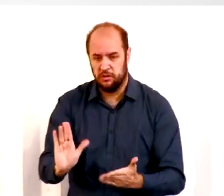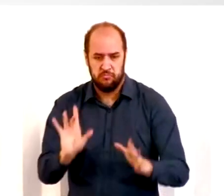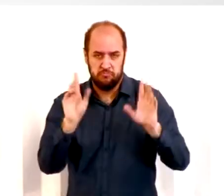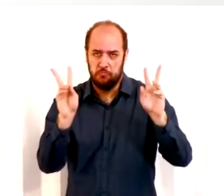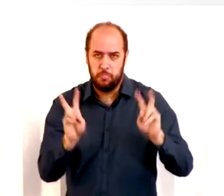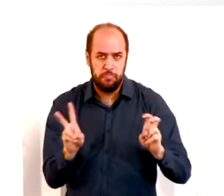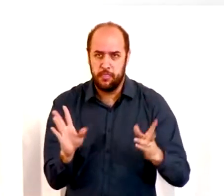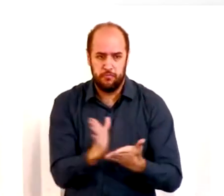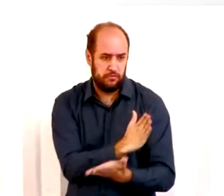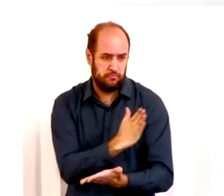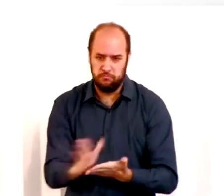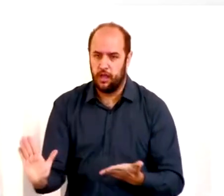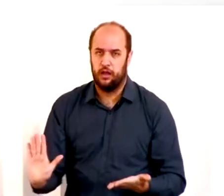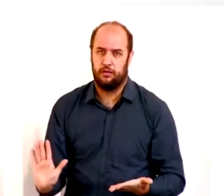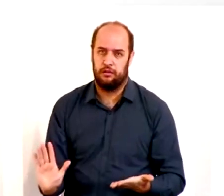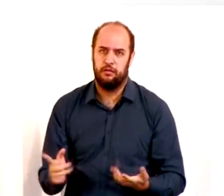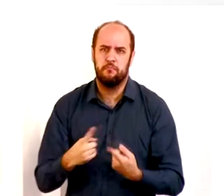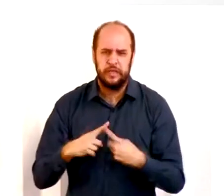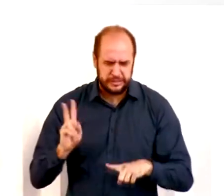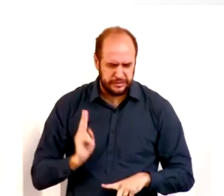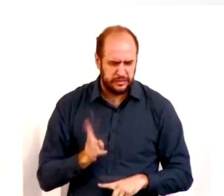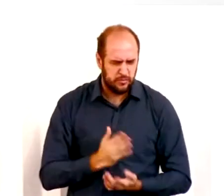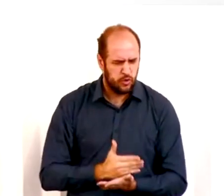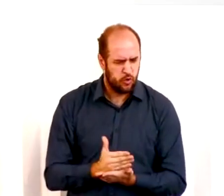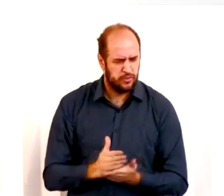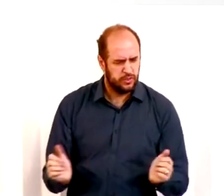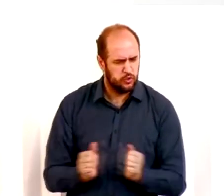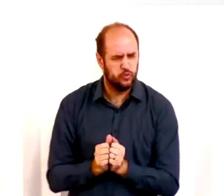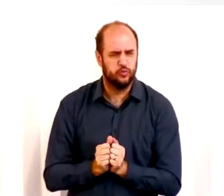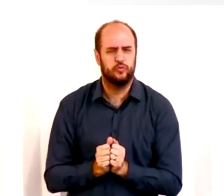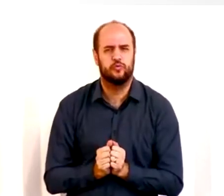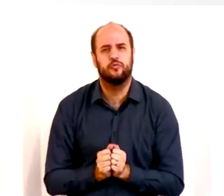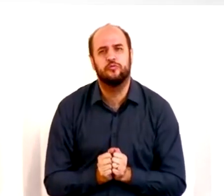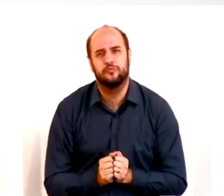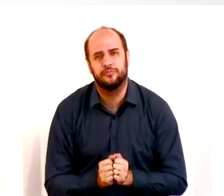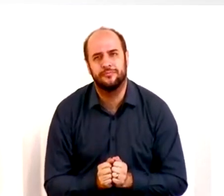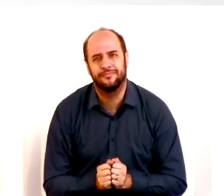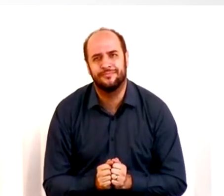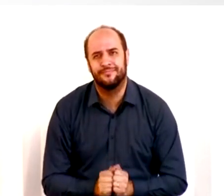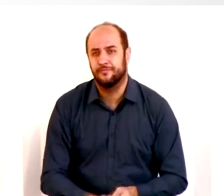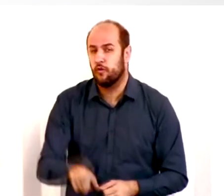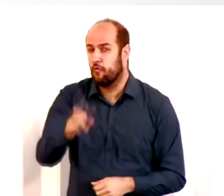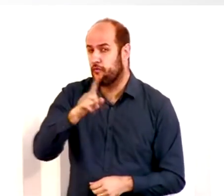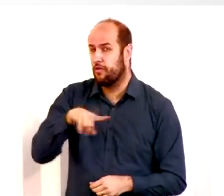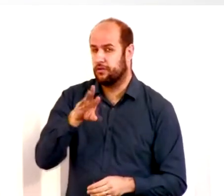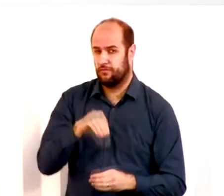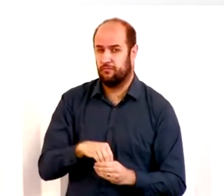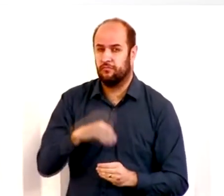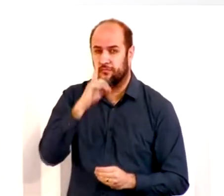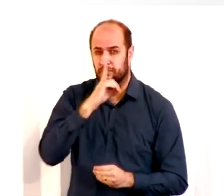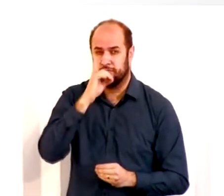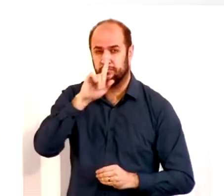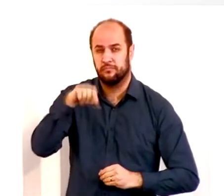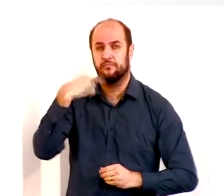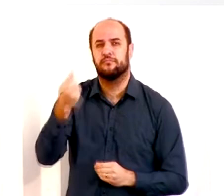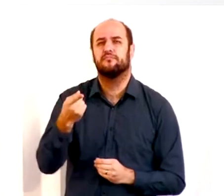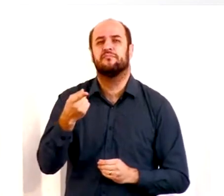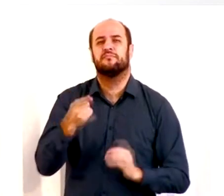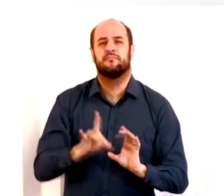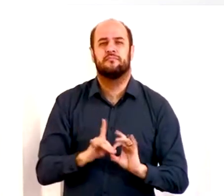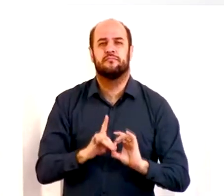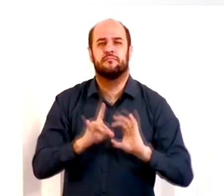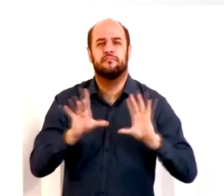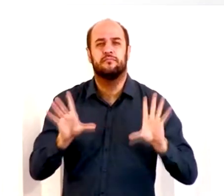assuntos relacionados aos ofícios. Irmãos, quando vocês forem votar, no domingo que vem, permitindo